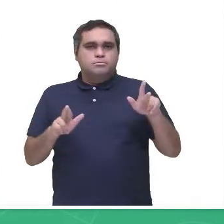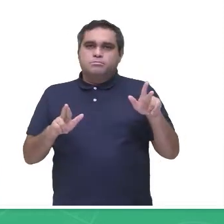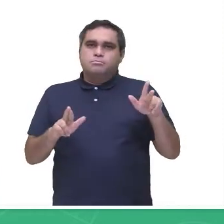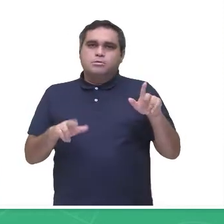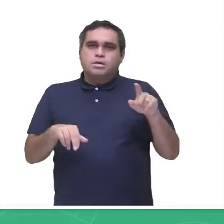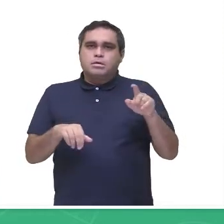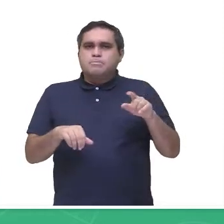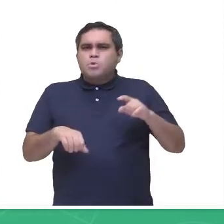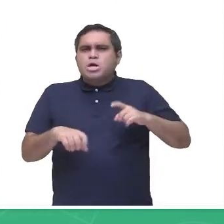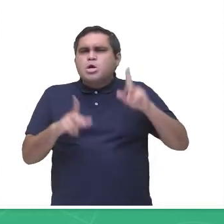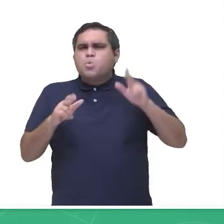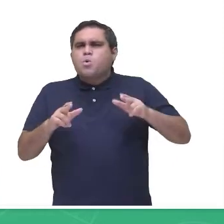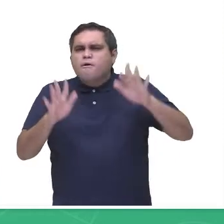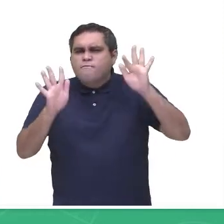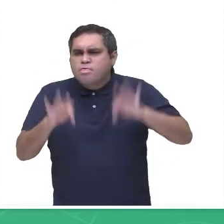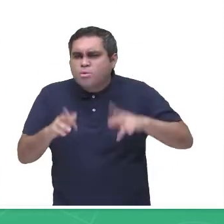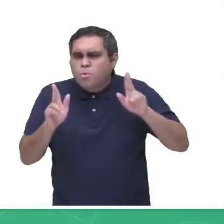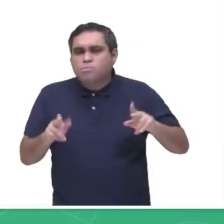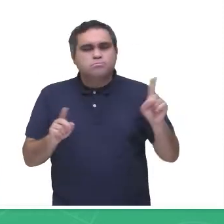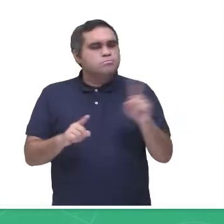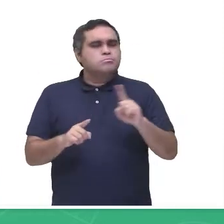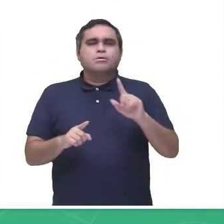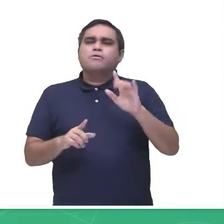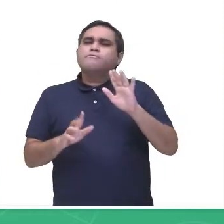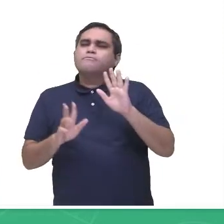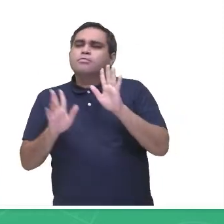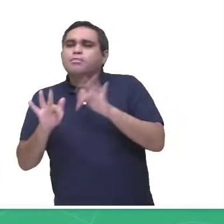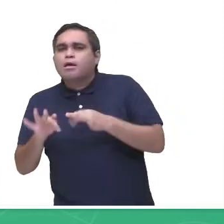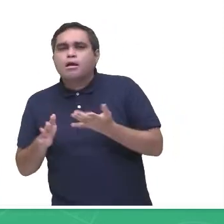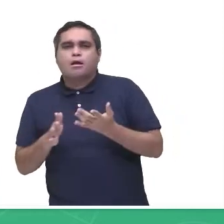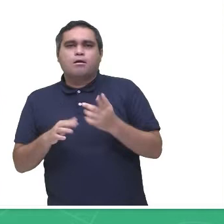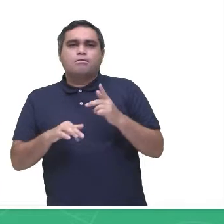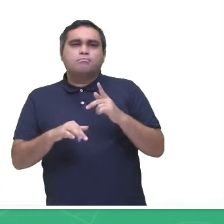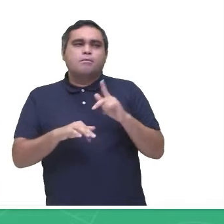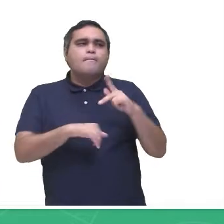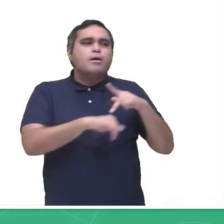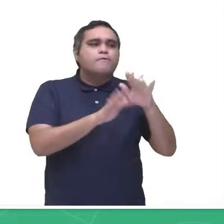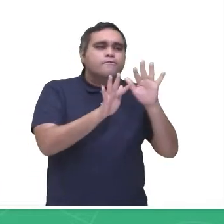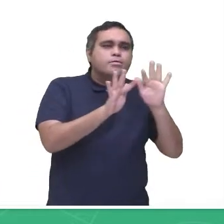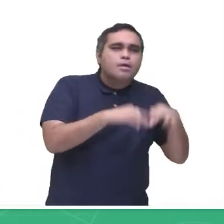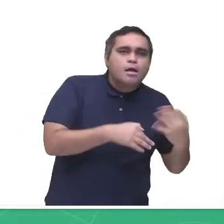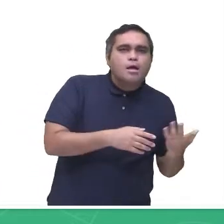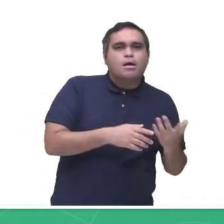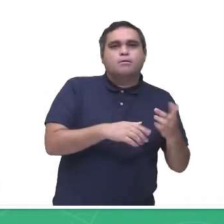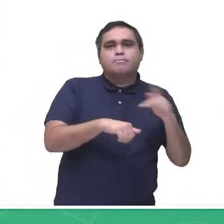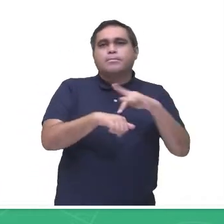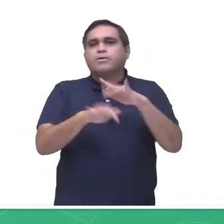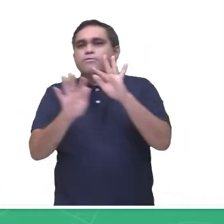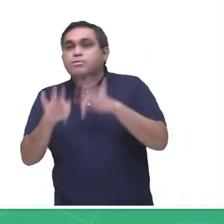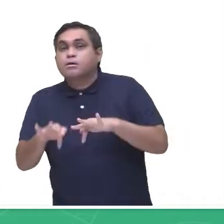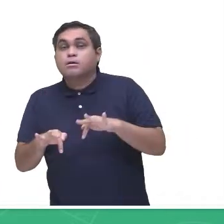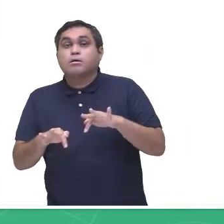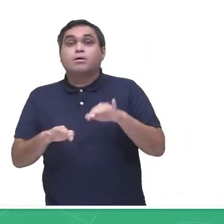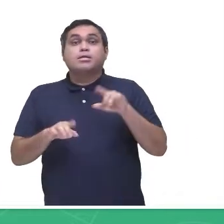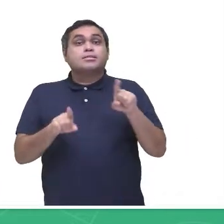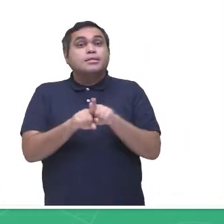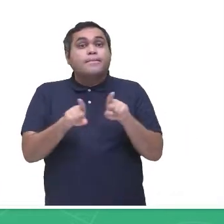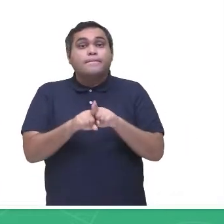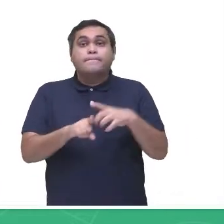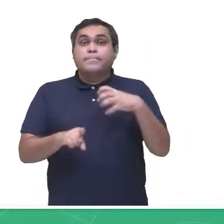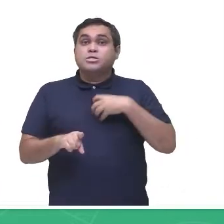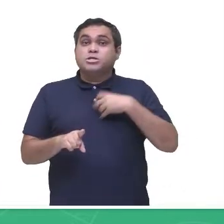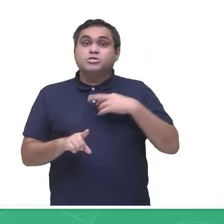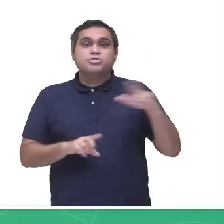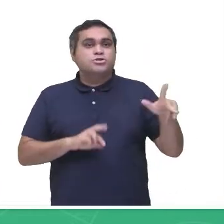diferem muitíssimo de nação para nação. Então, em cada país há um estilo barroco diferenciado, mas que tem a